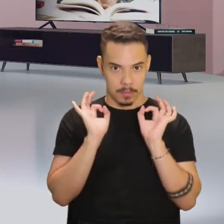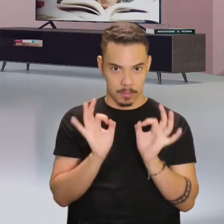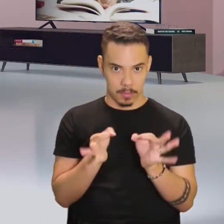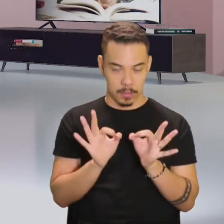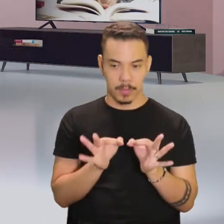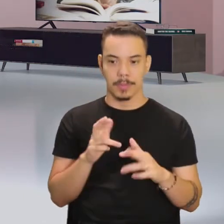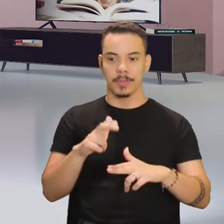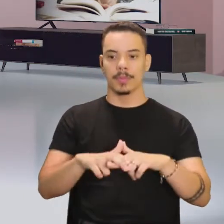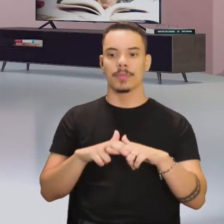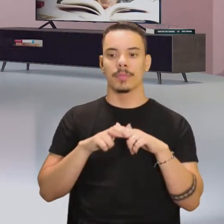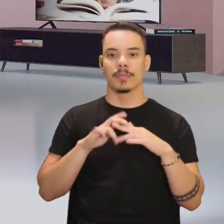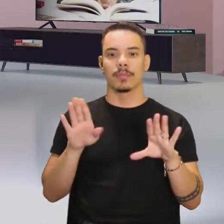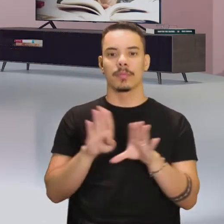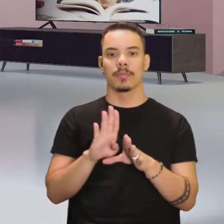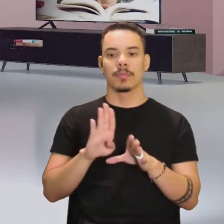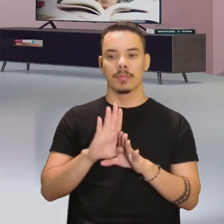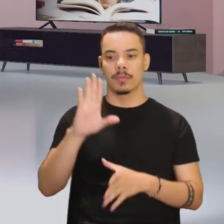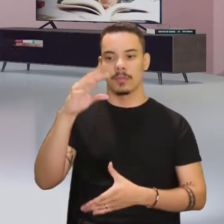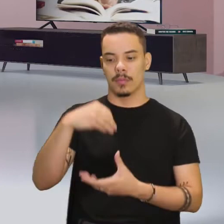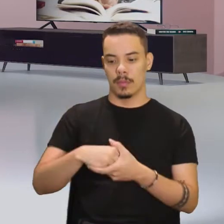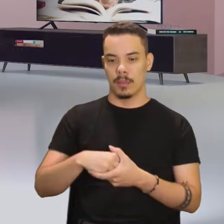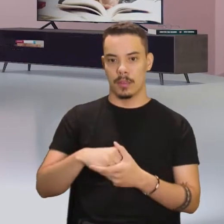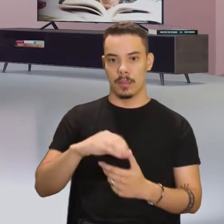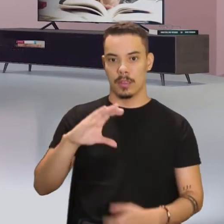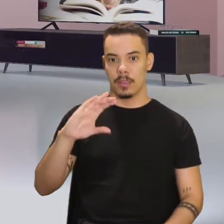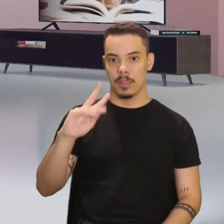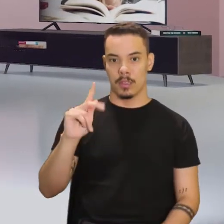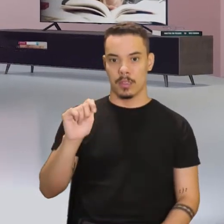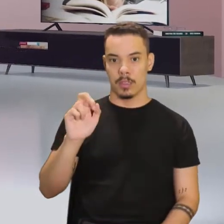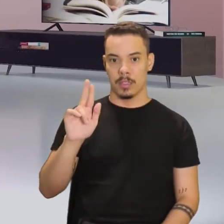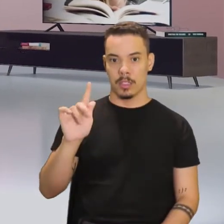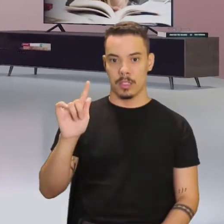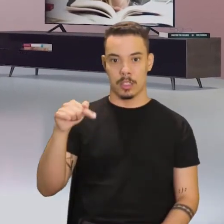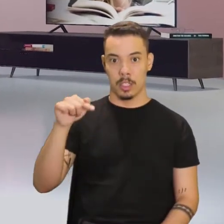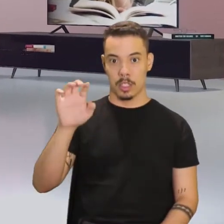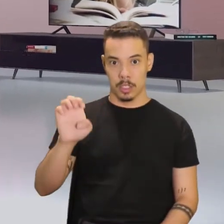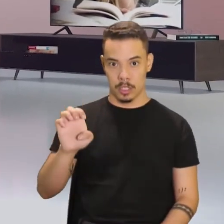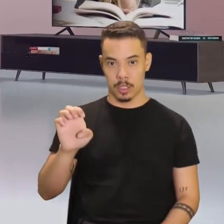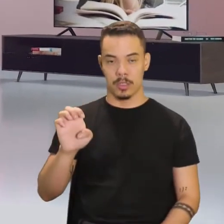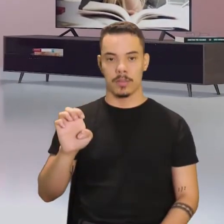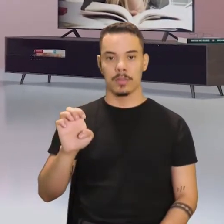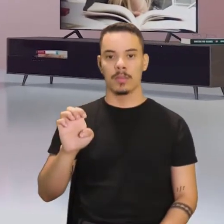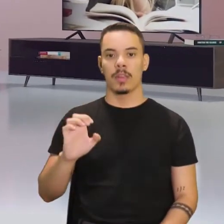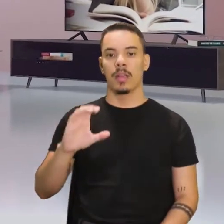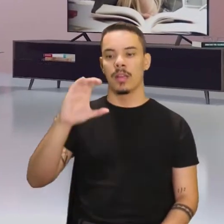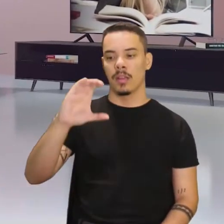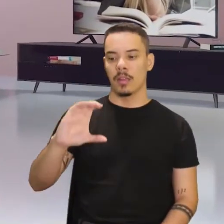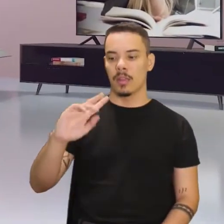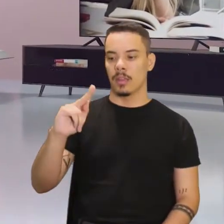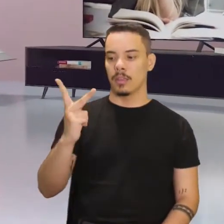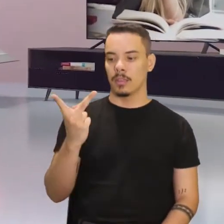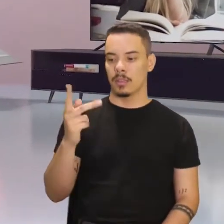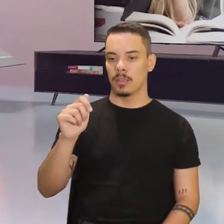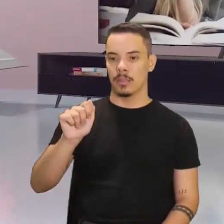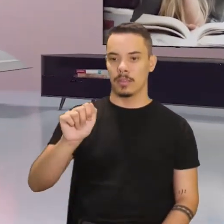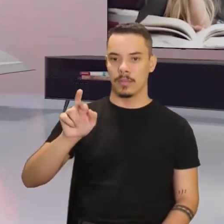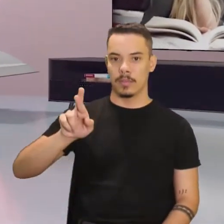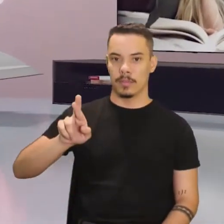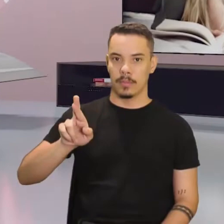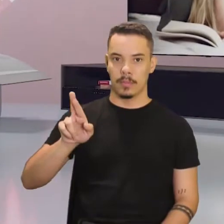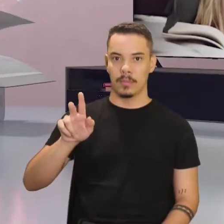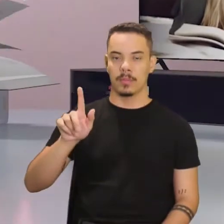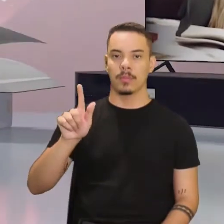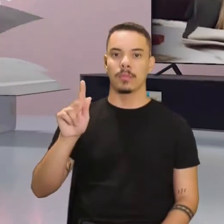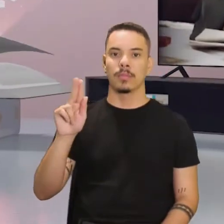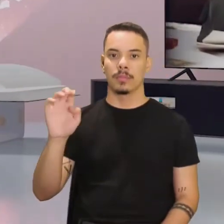e lá na charge e no Cartoon nós vamos ter também essa questão da linguagem